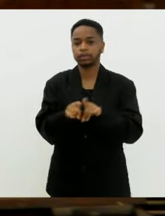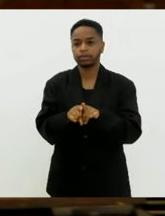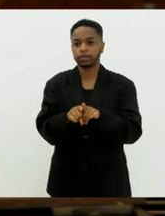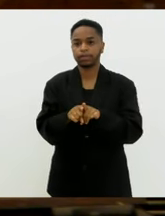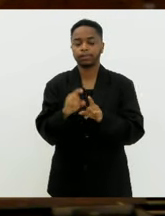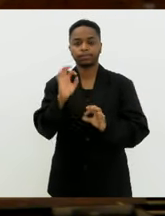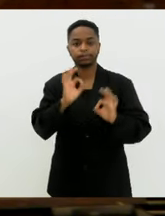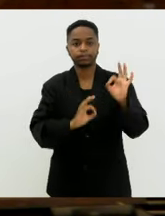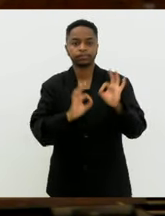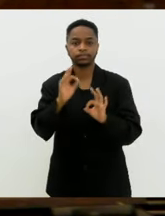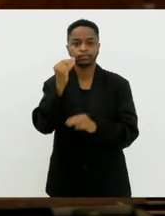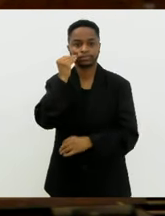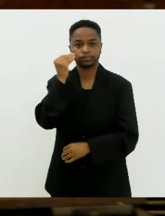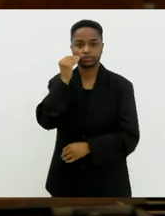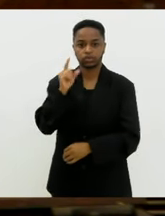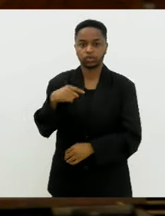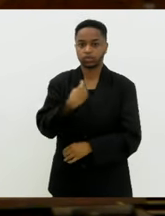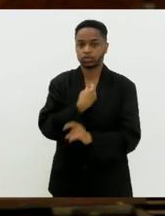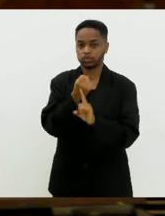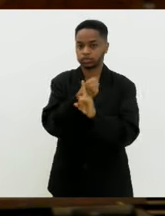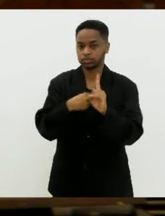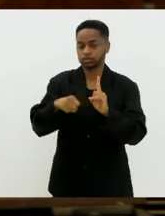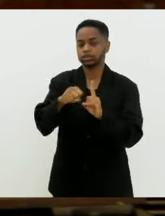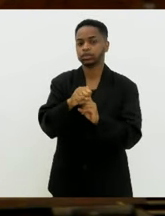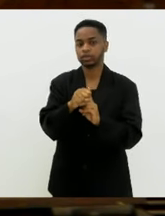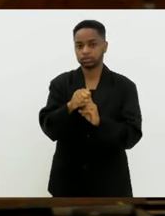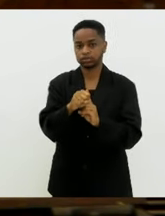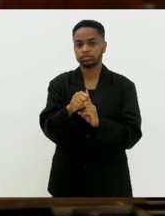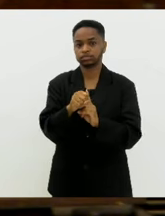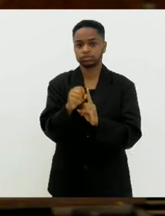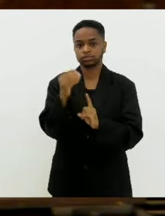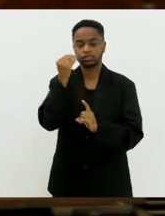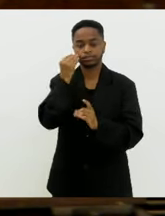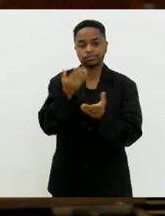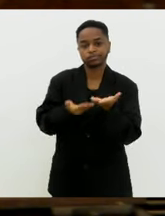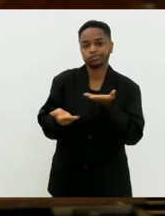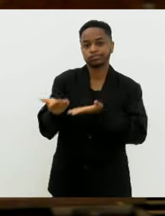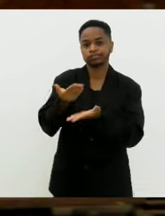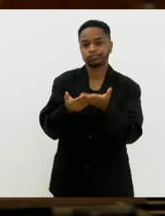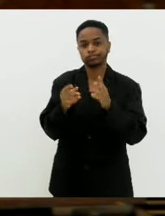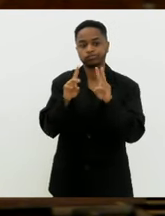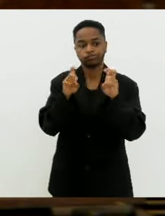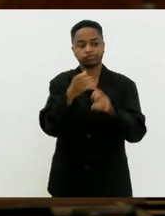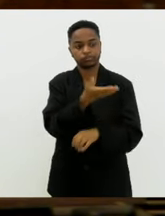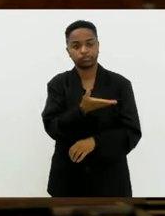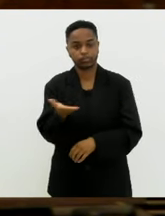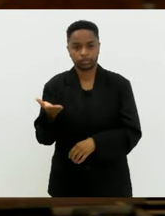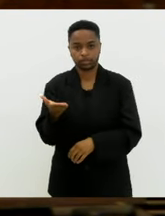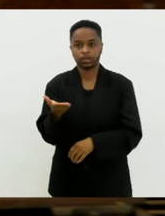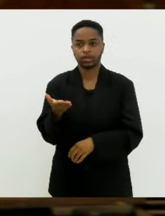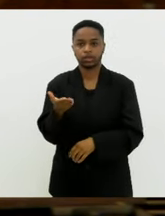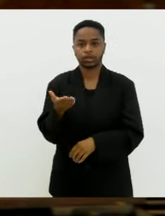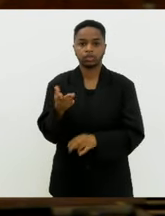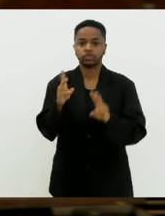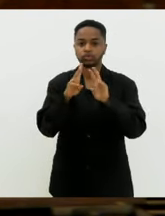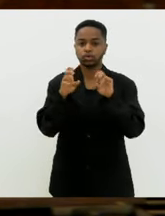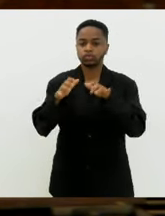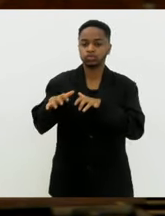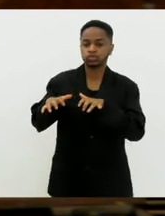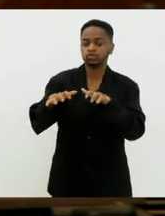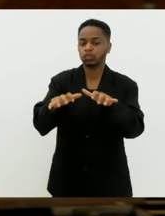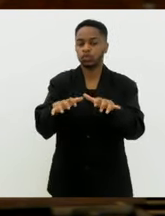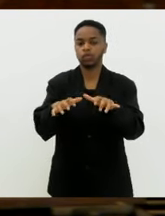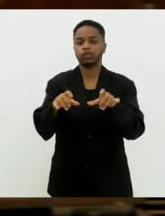preparar a nossa sociedade para lidar com essa situação dos extremos climáticos, das chuvas